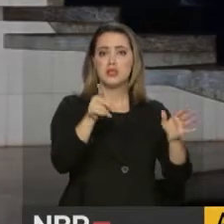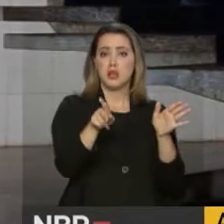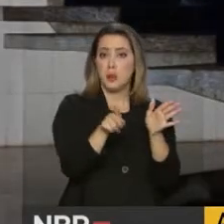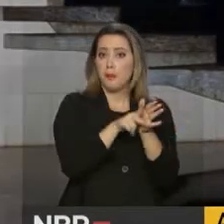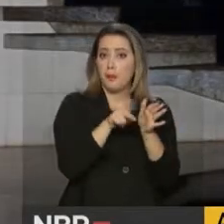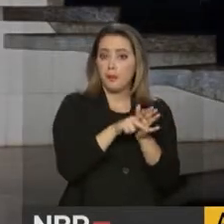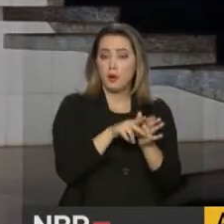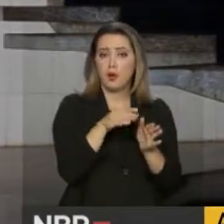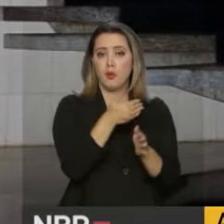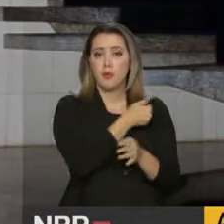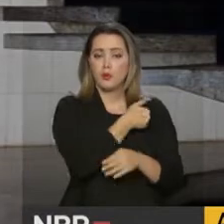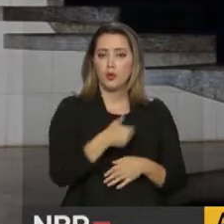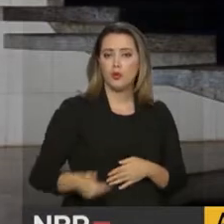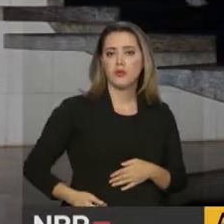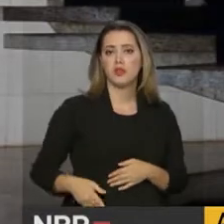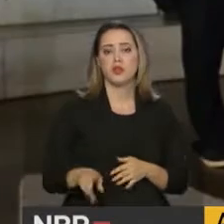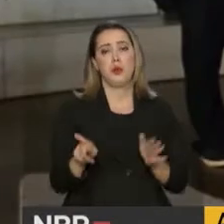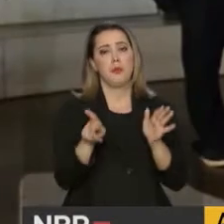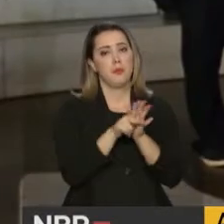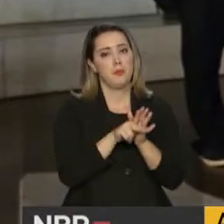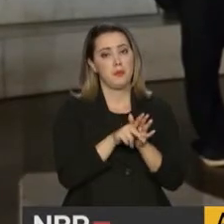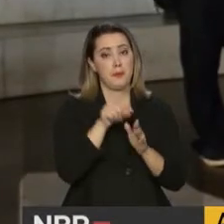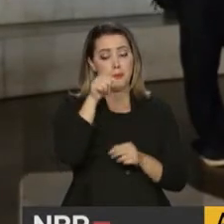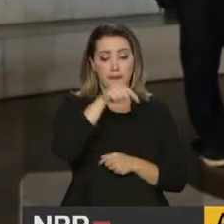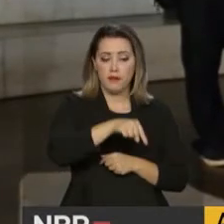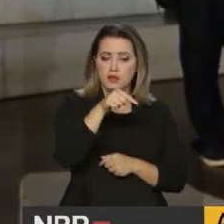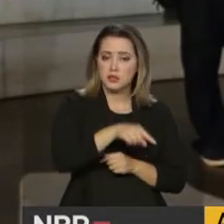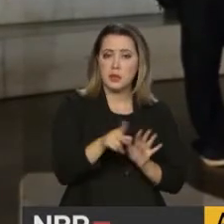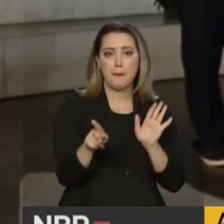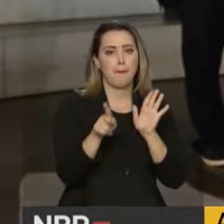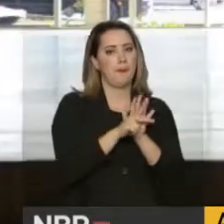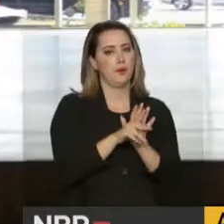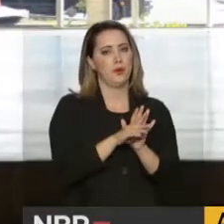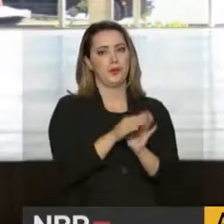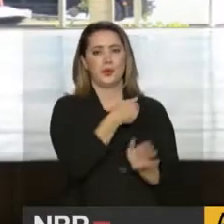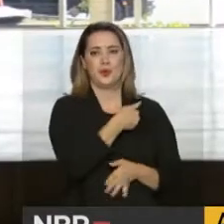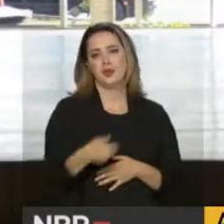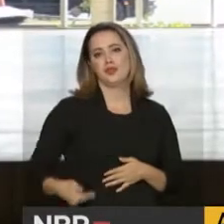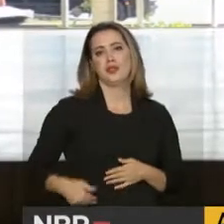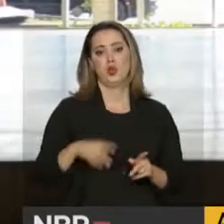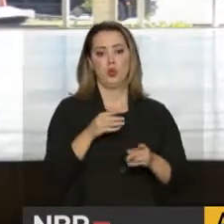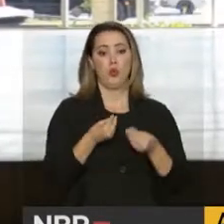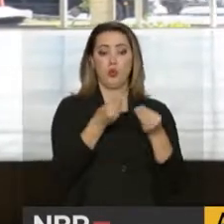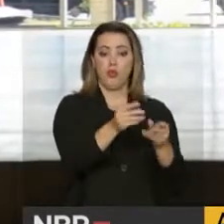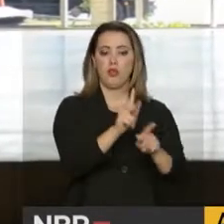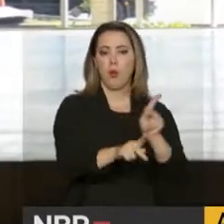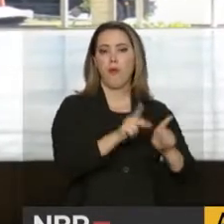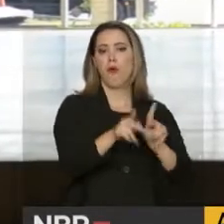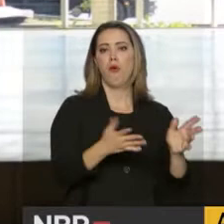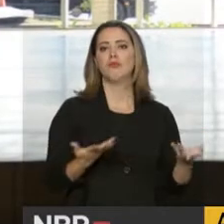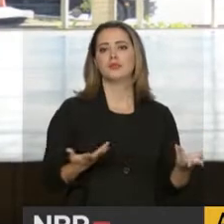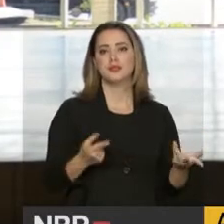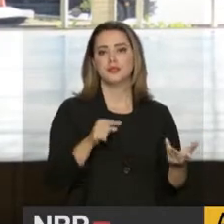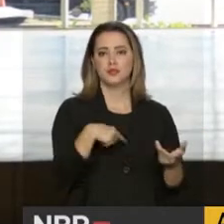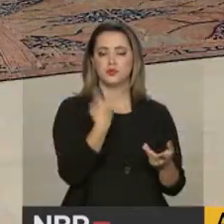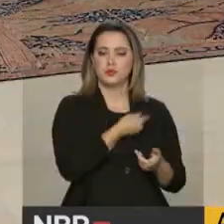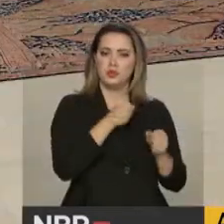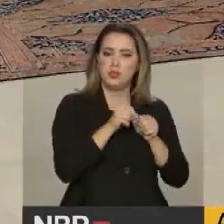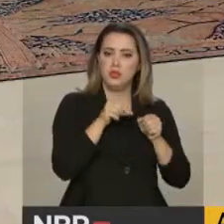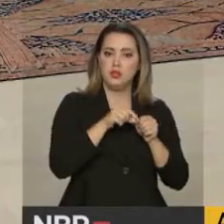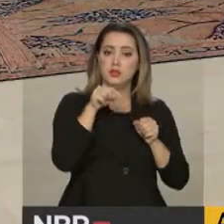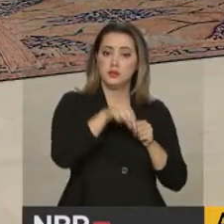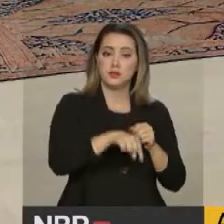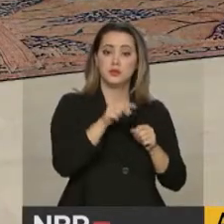instituição que pertence ao Brasil, quer dizer, isso é patrimônio público, e o que nós fazemos aqui, o que nós fizemos